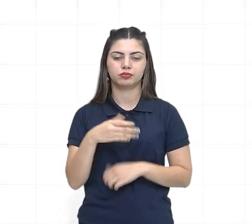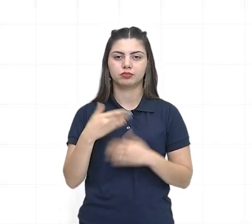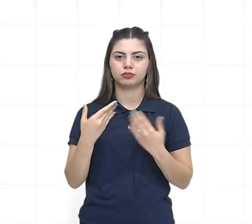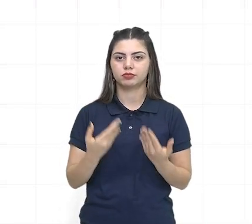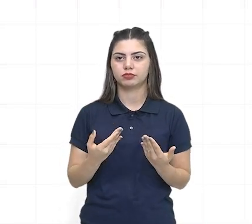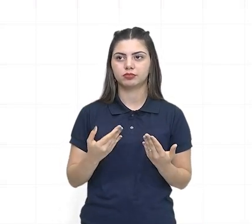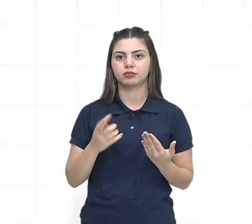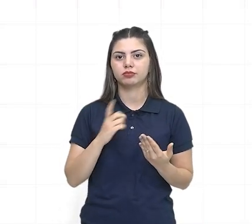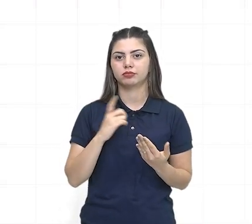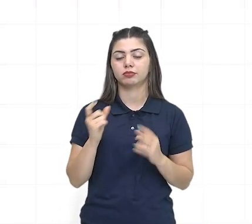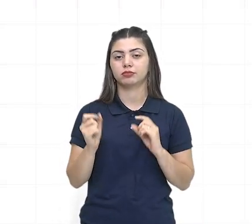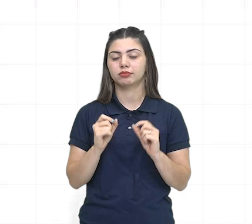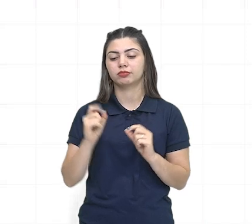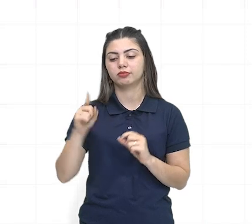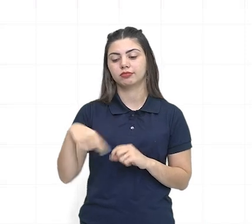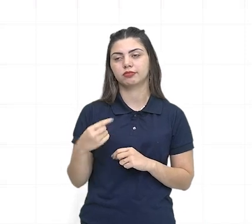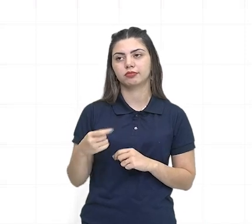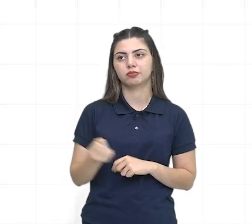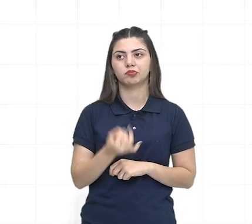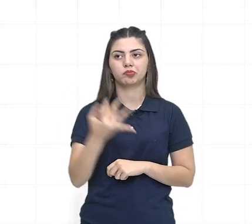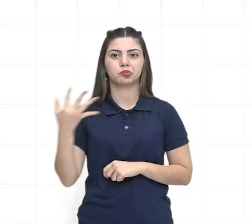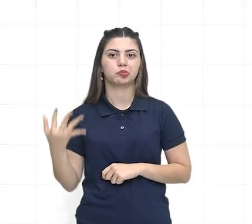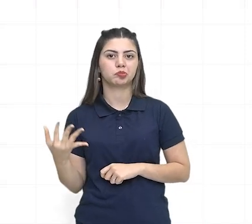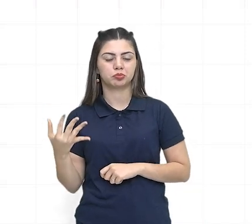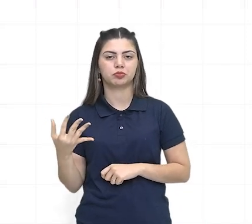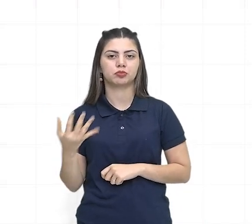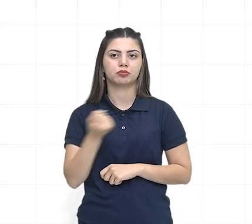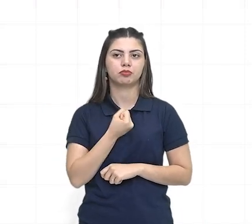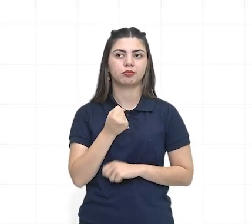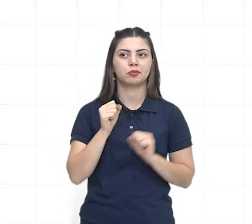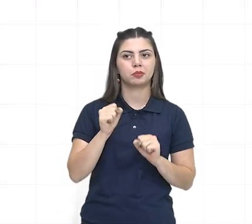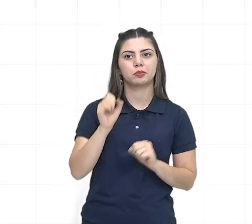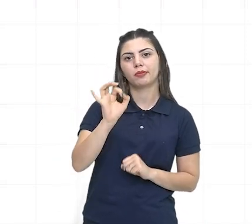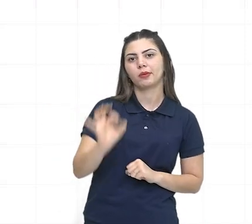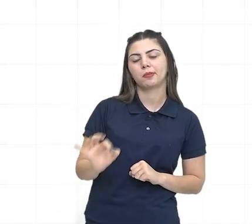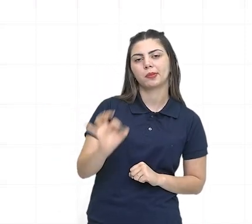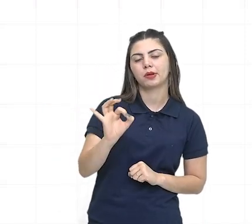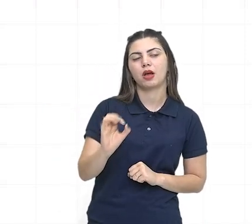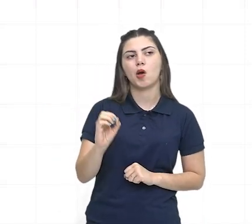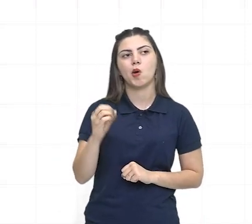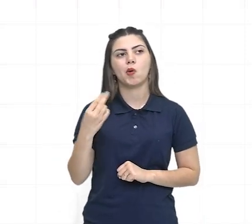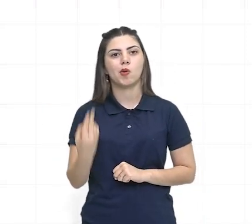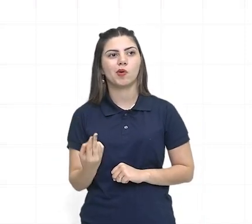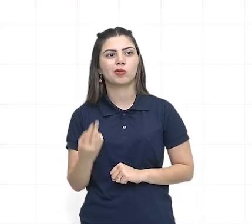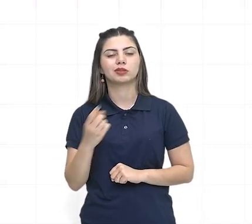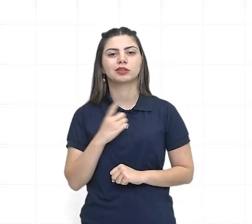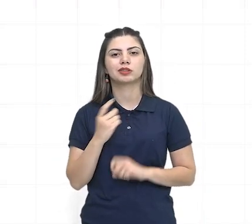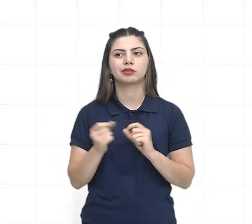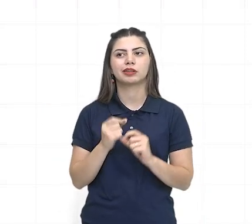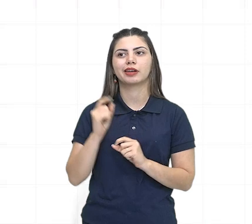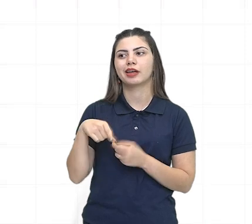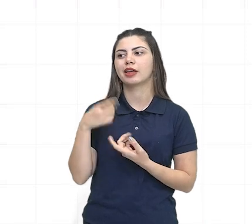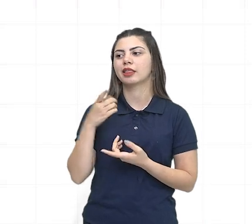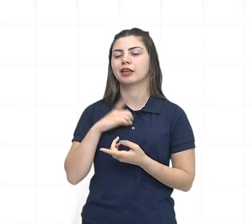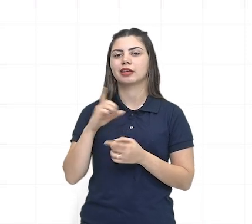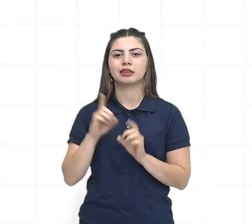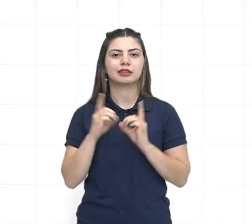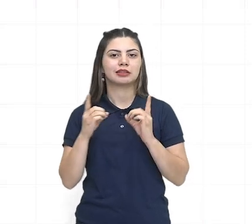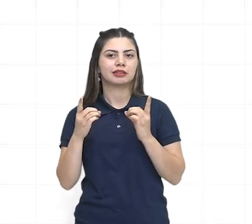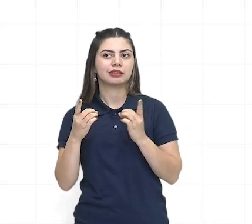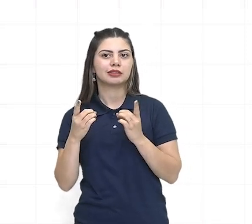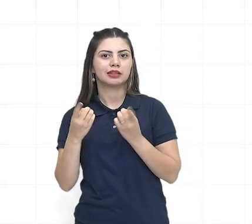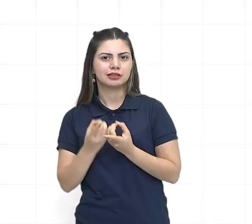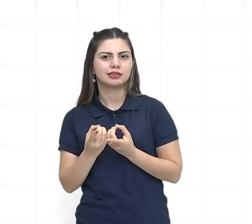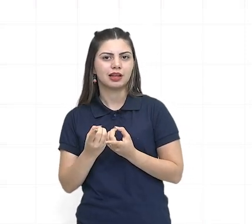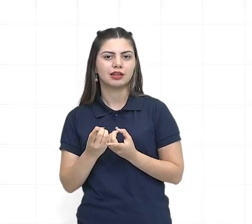falamos em valores numéricos, nós podemos estar falando sobre porcentagem, densidade demográfica em geografia,